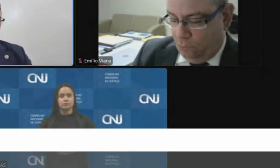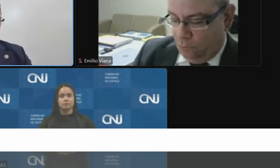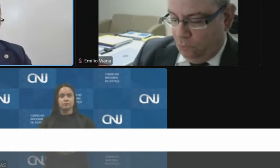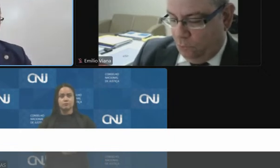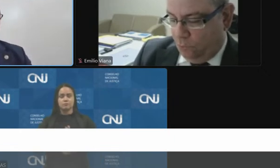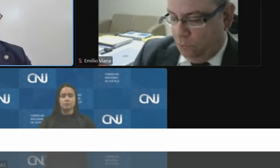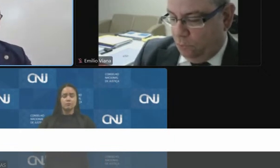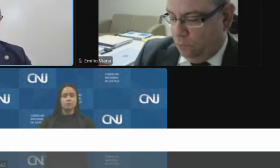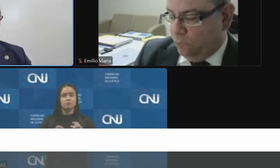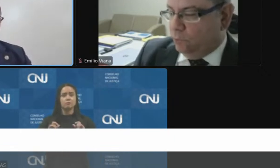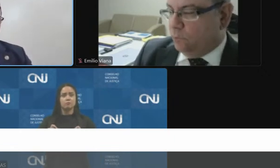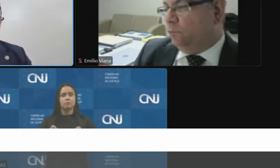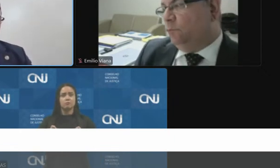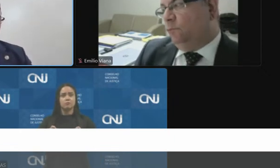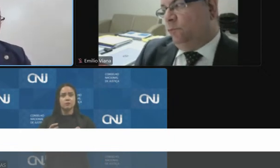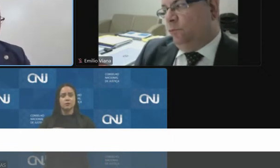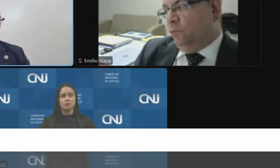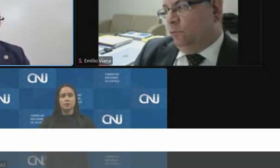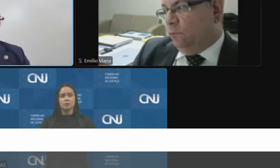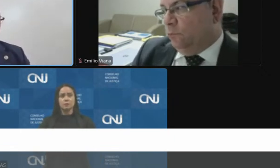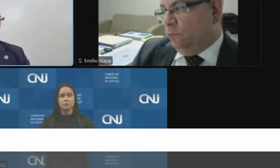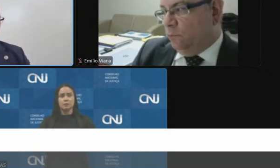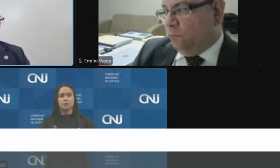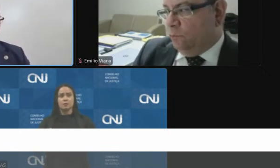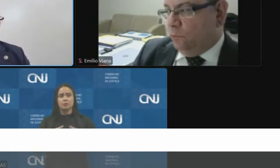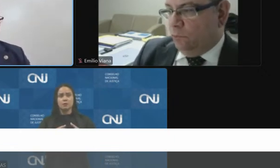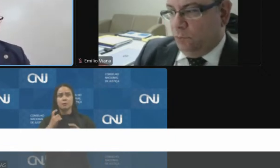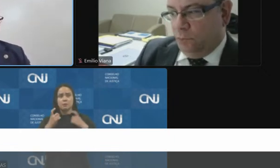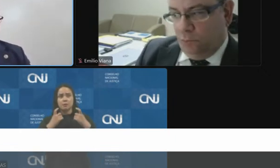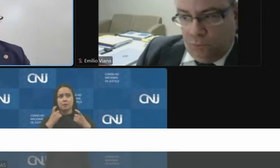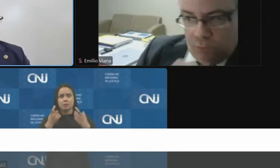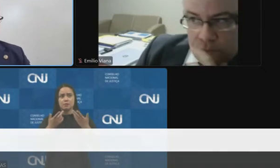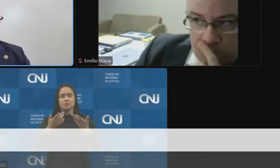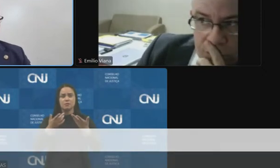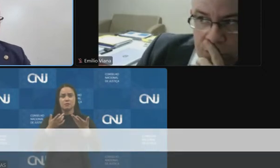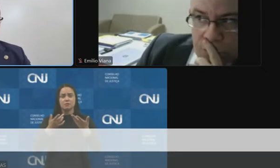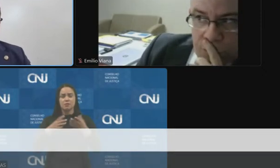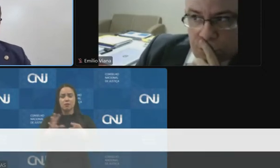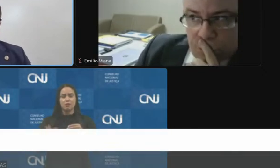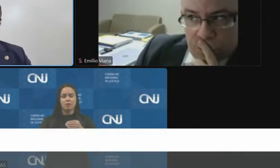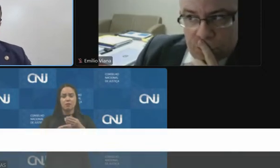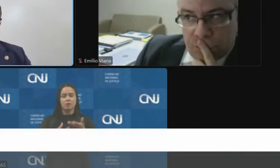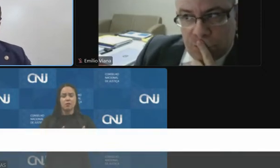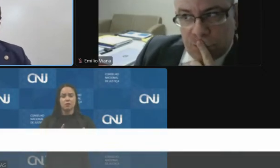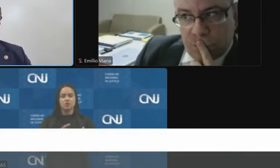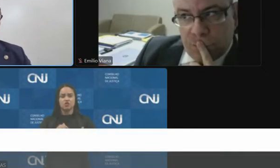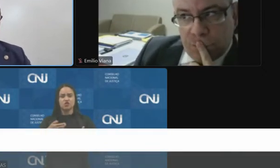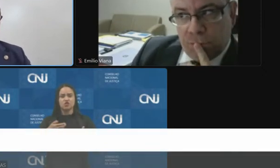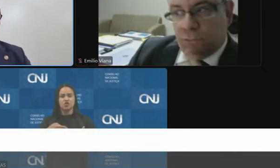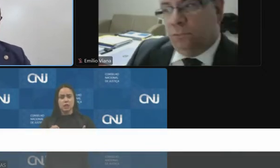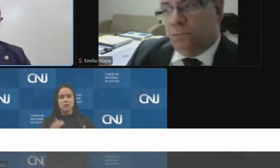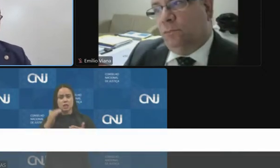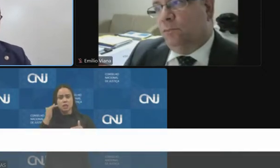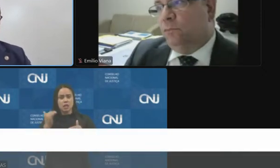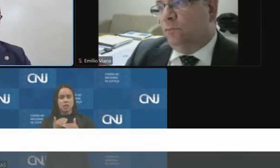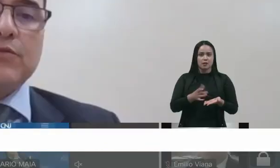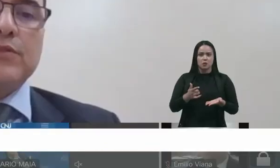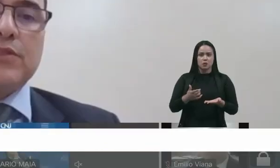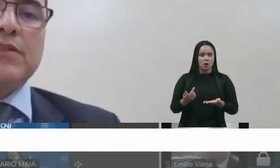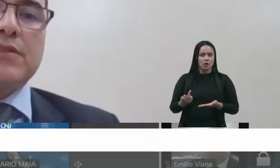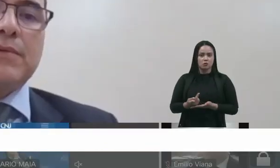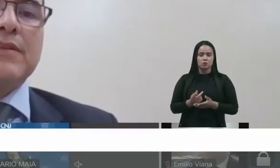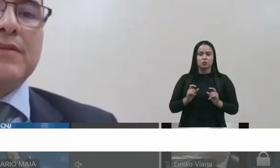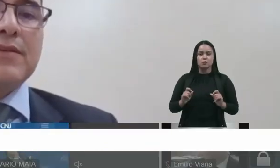que também faço coro à preocupação da conselheira Jane por entender que efetivamente não era o